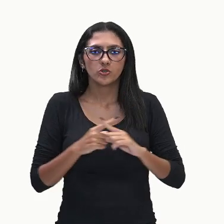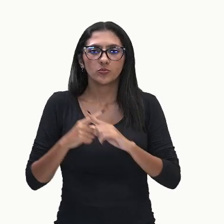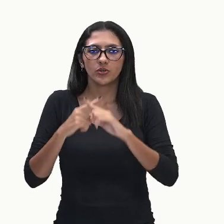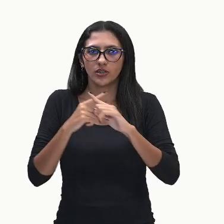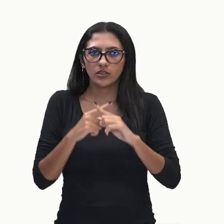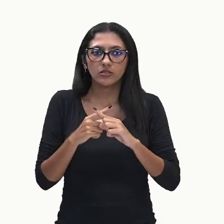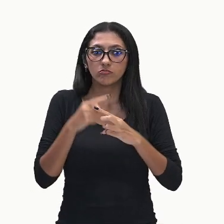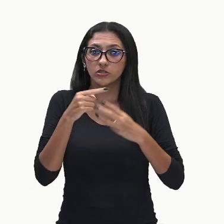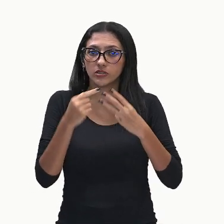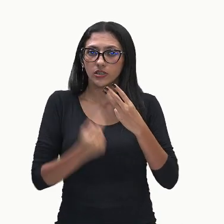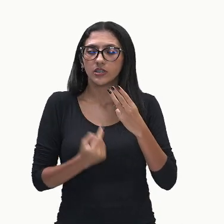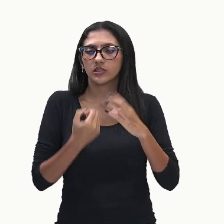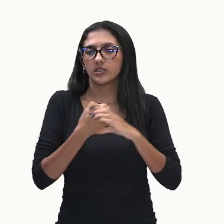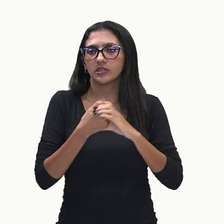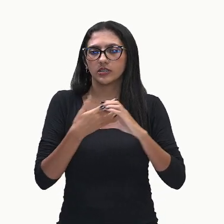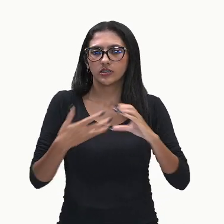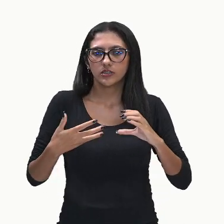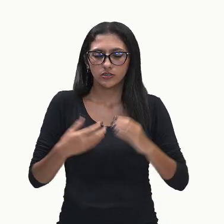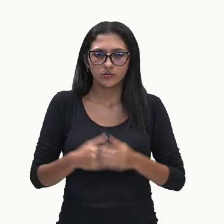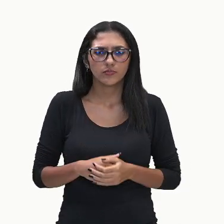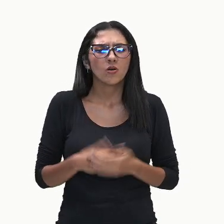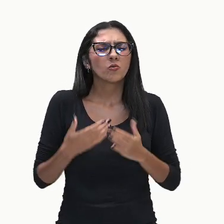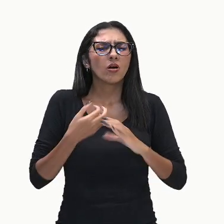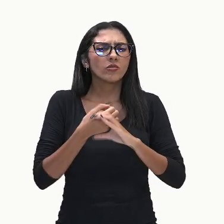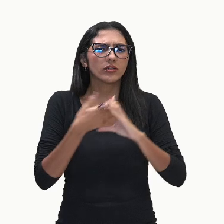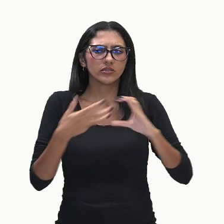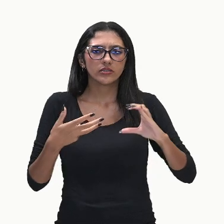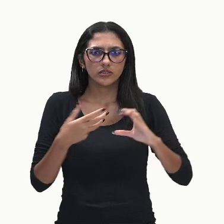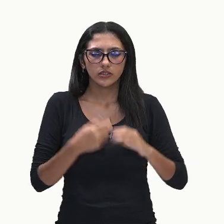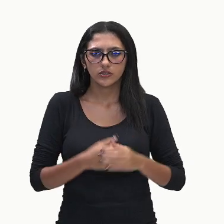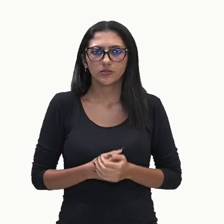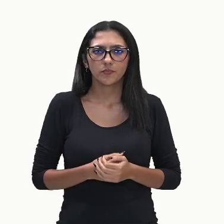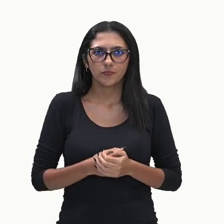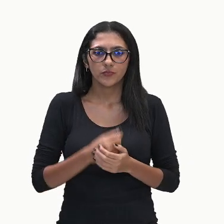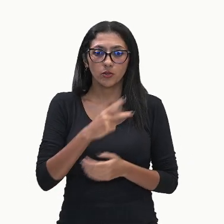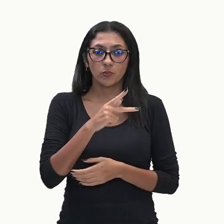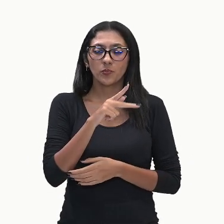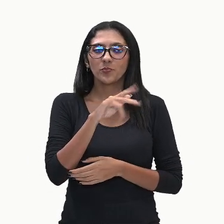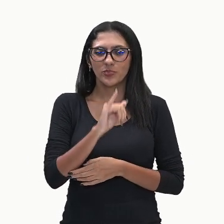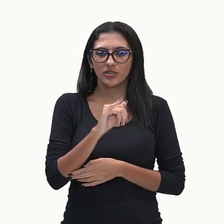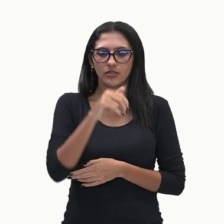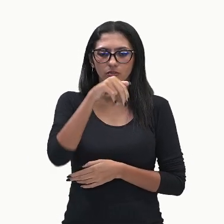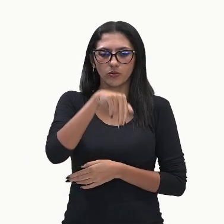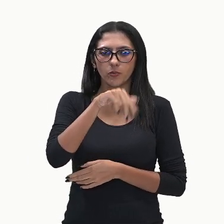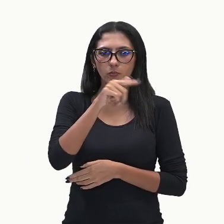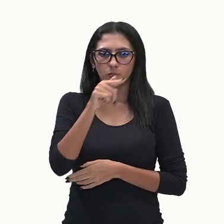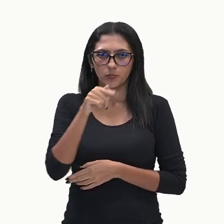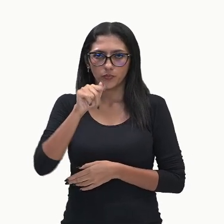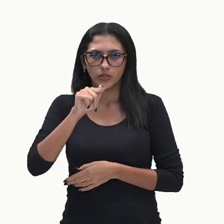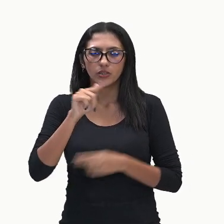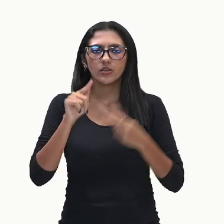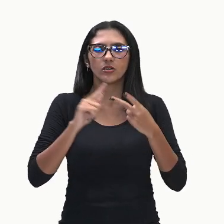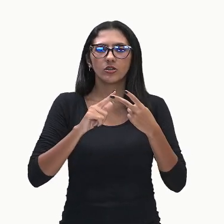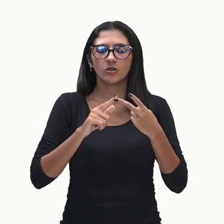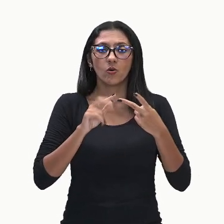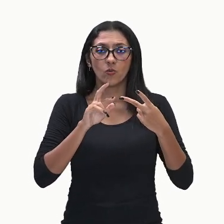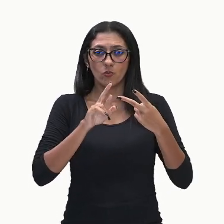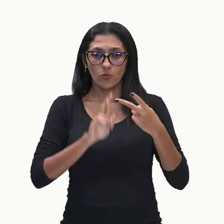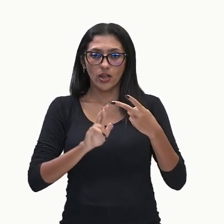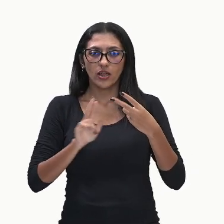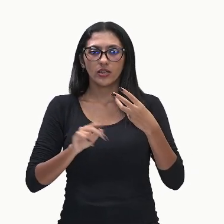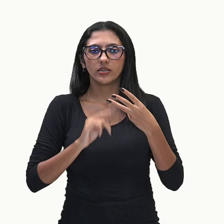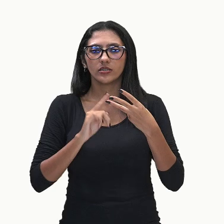três elementos. Quais três elementos? O π, o raio e a geratriz, tá bom?